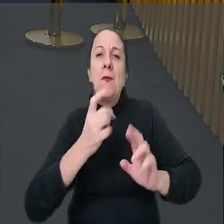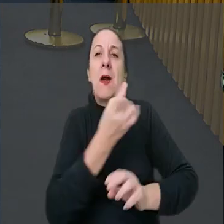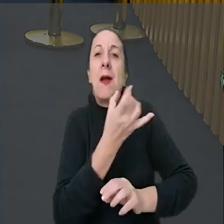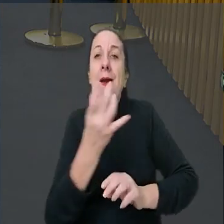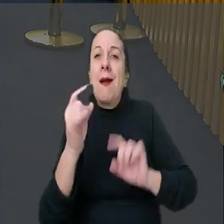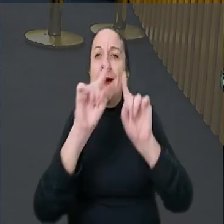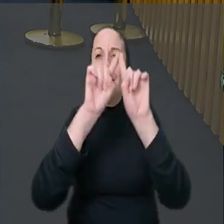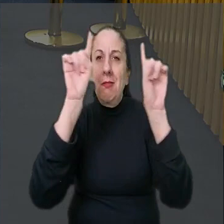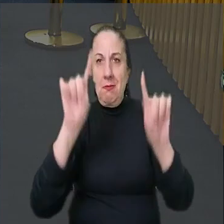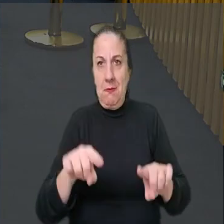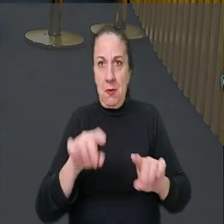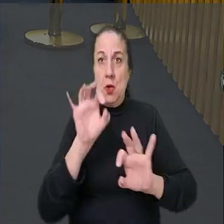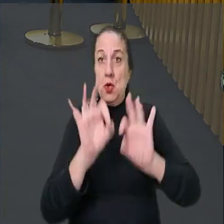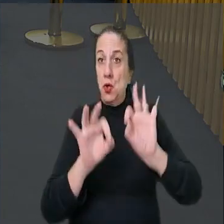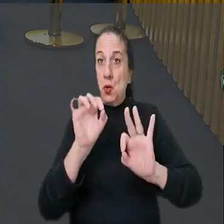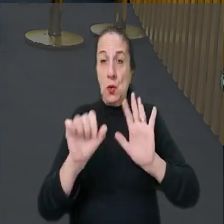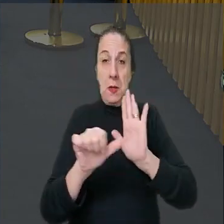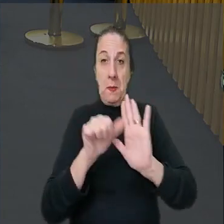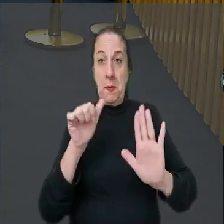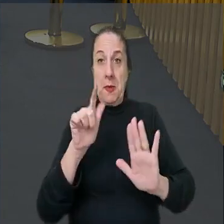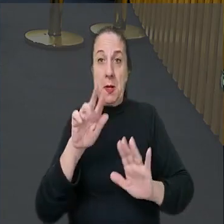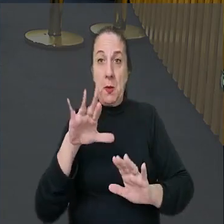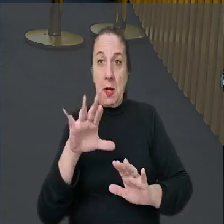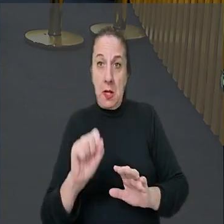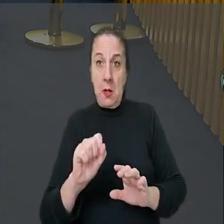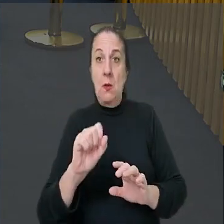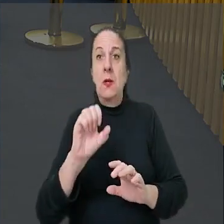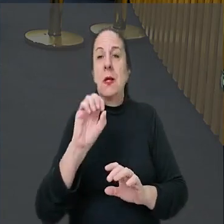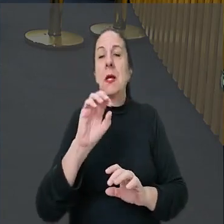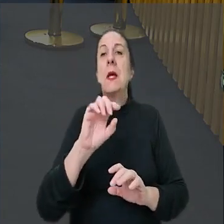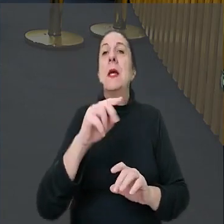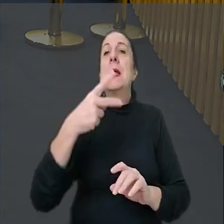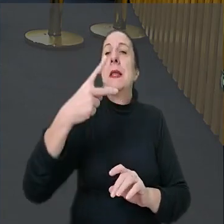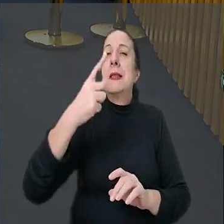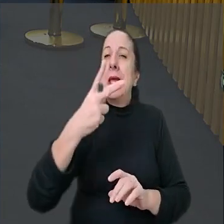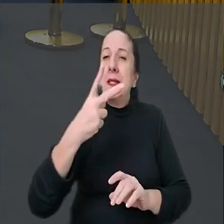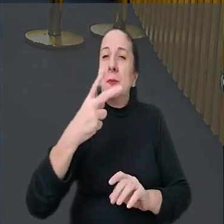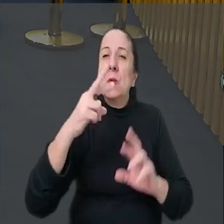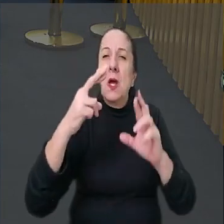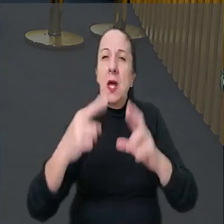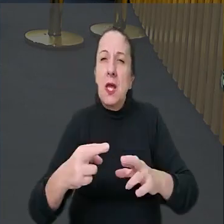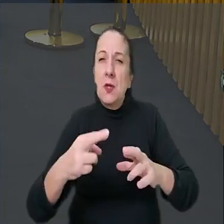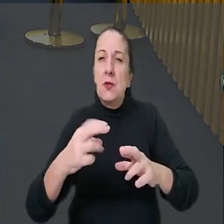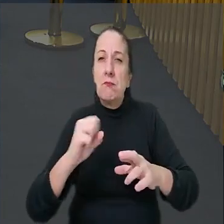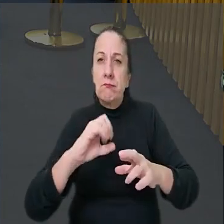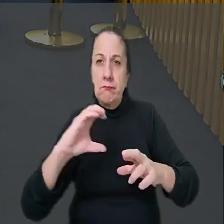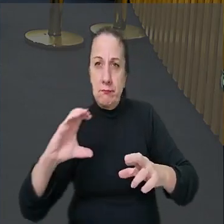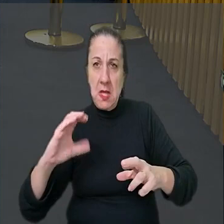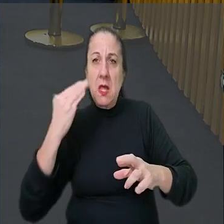cada empregado. O juiz de primeiro grau e o Tribunal Regional do Trabalho da 12ª